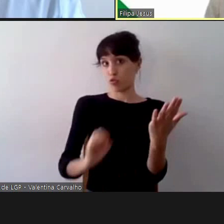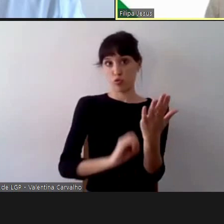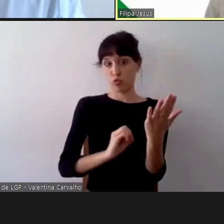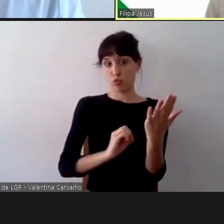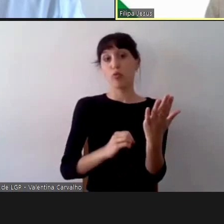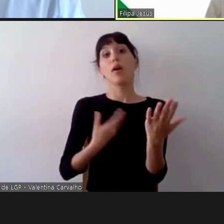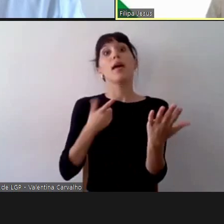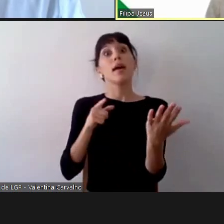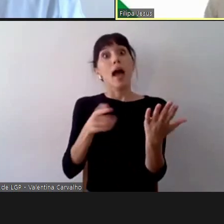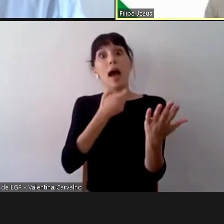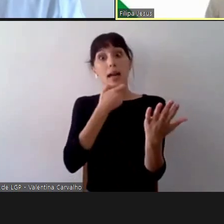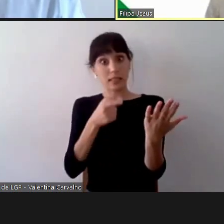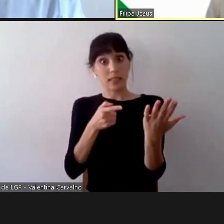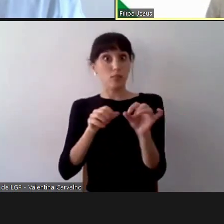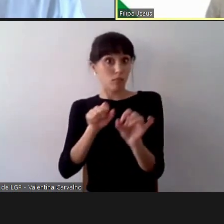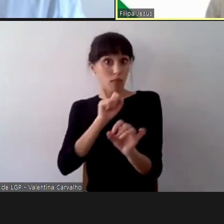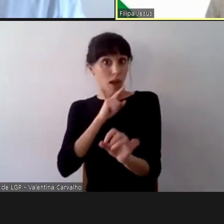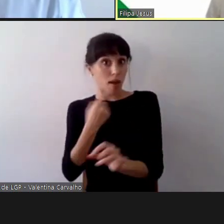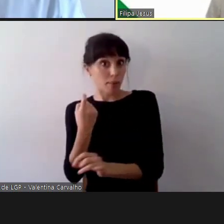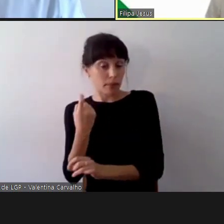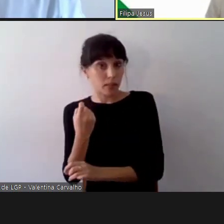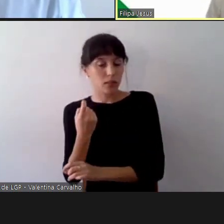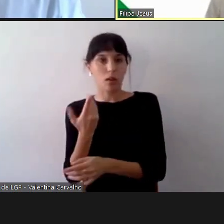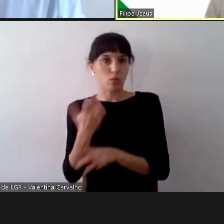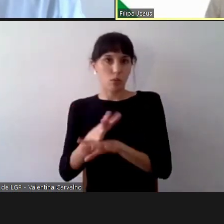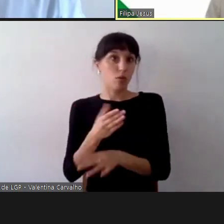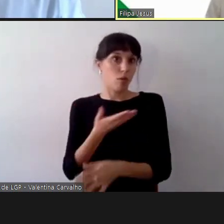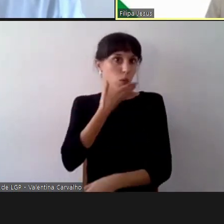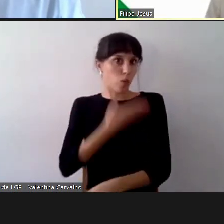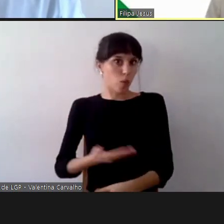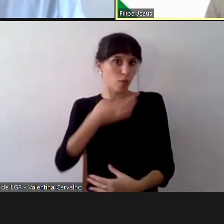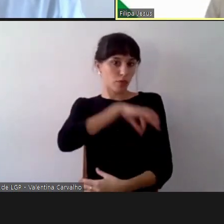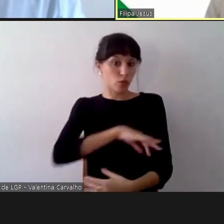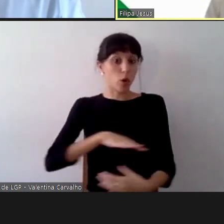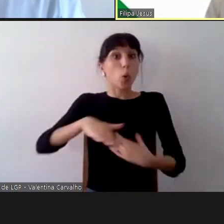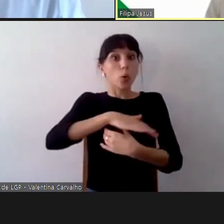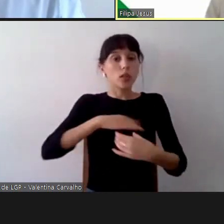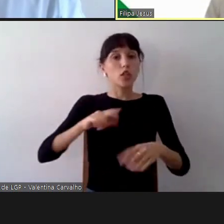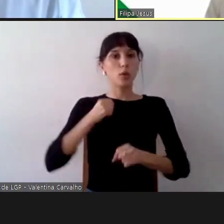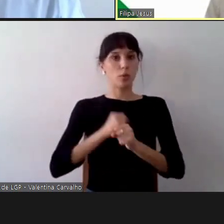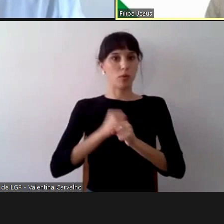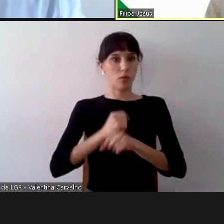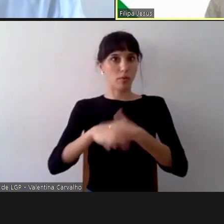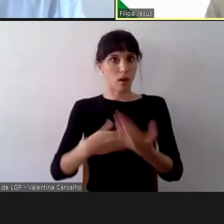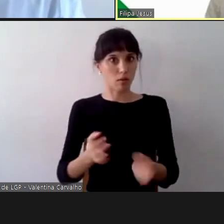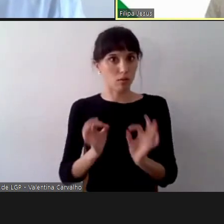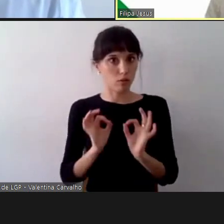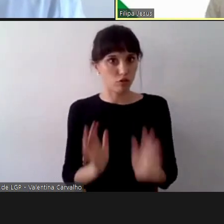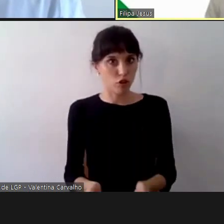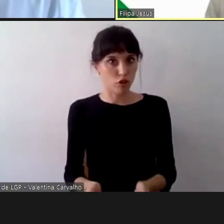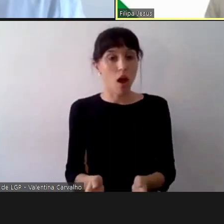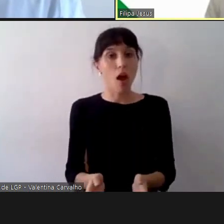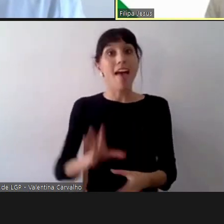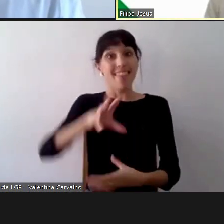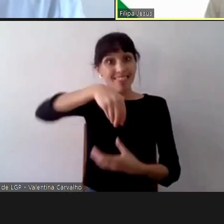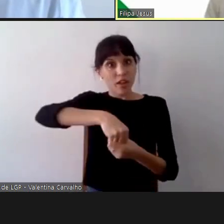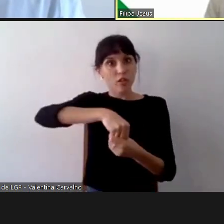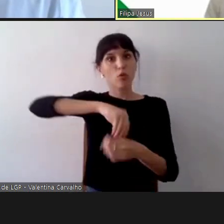isso acontecer, e agora estamos a falar de competências profissionais, num contexto de exercício profissional, facilita